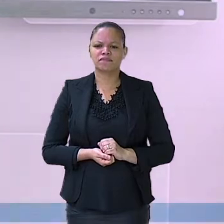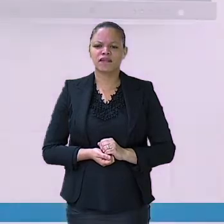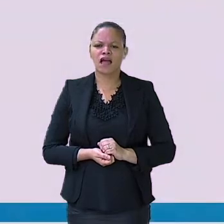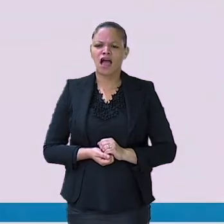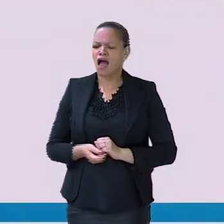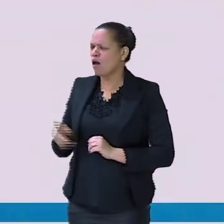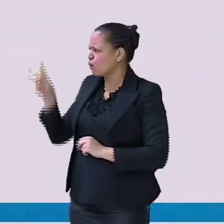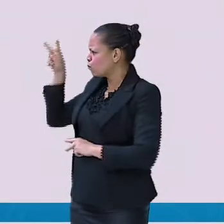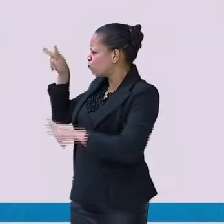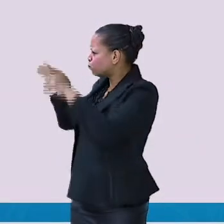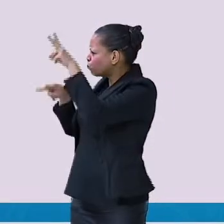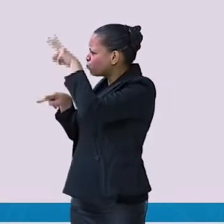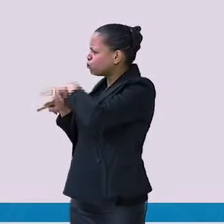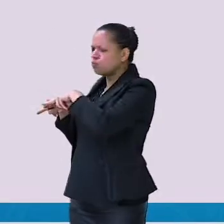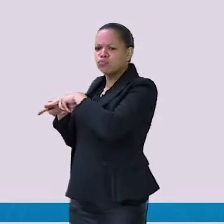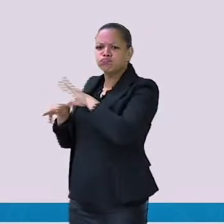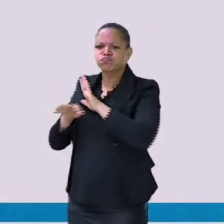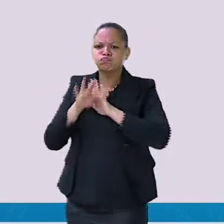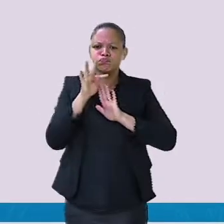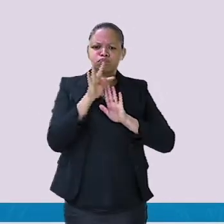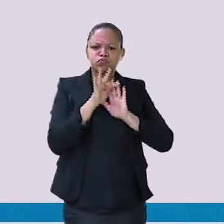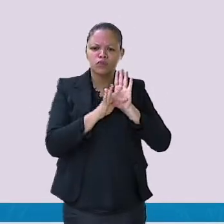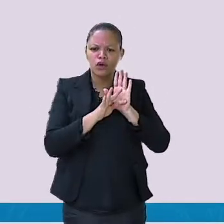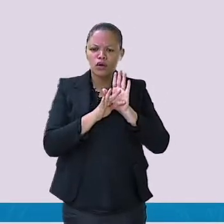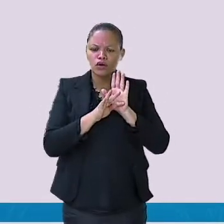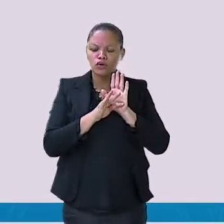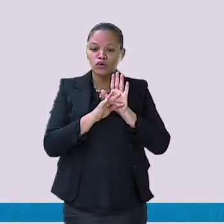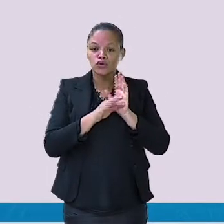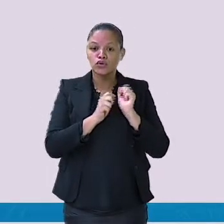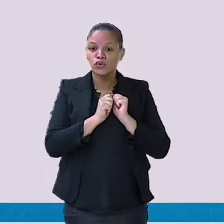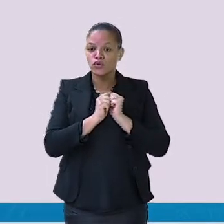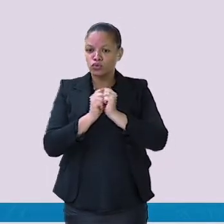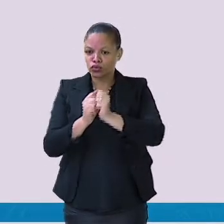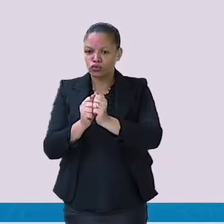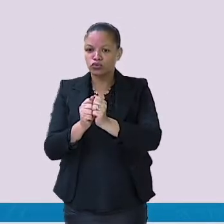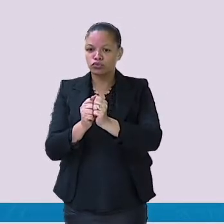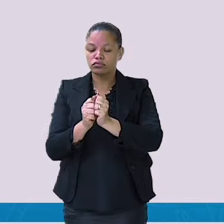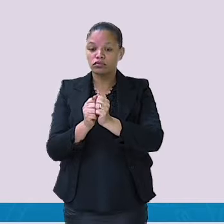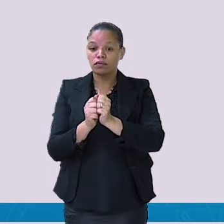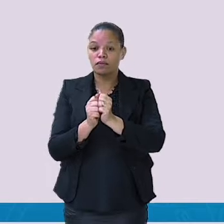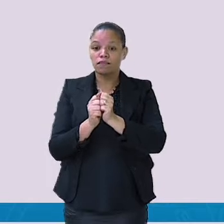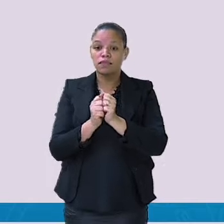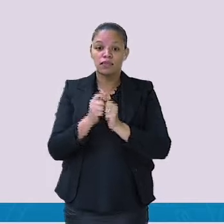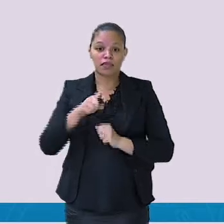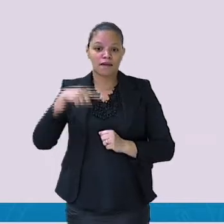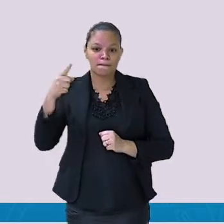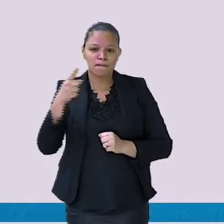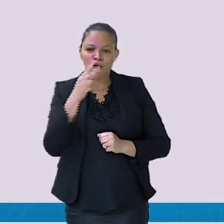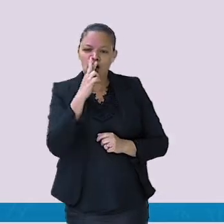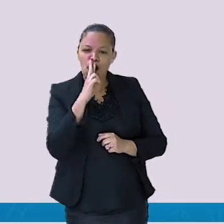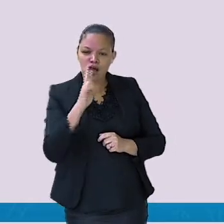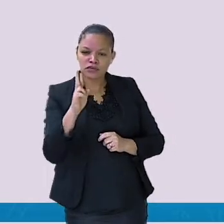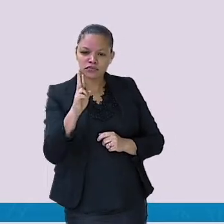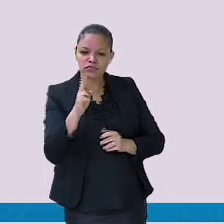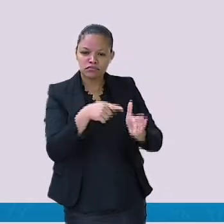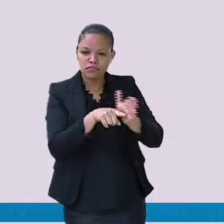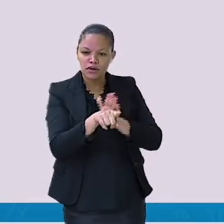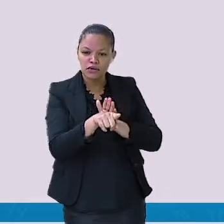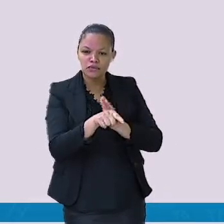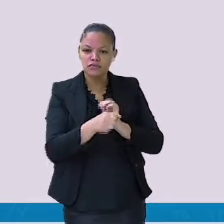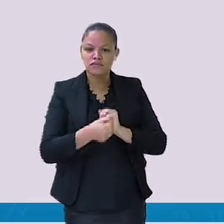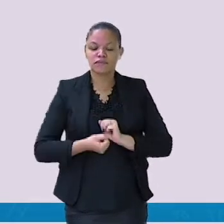Vamos ler comigo um texto, o qual nós vamos utilizar para responder as nossas próximas